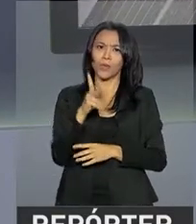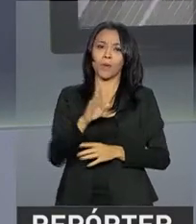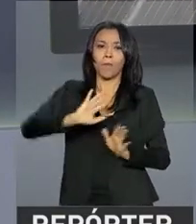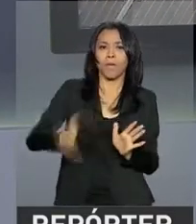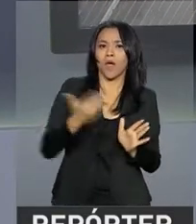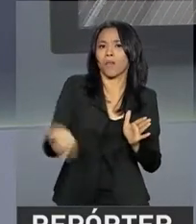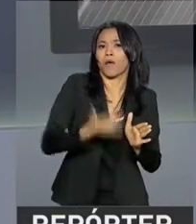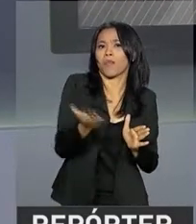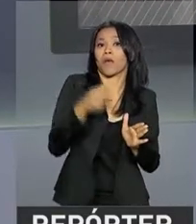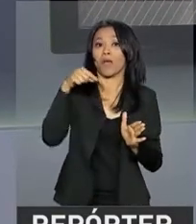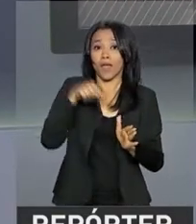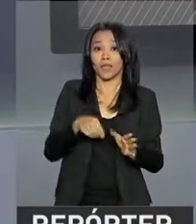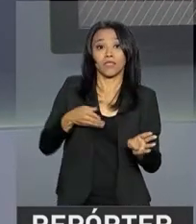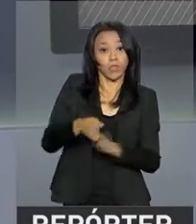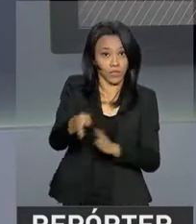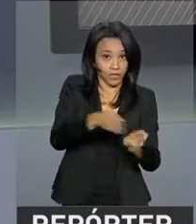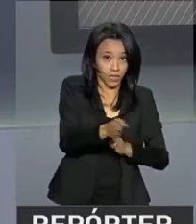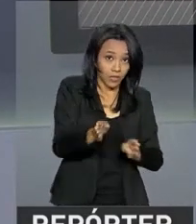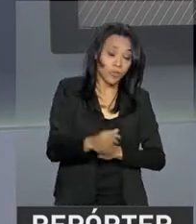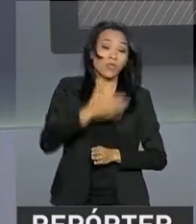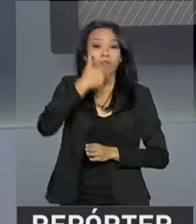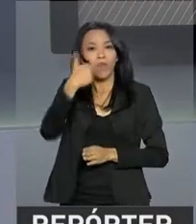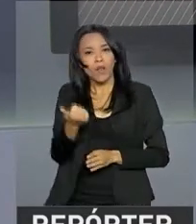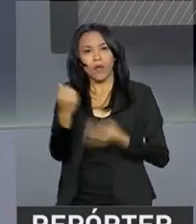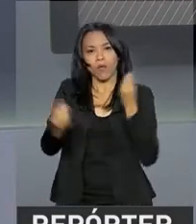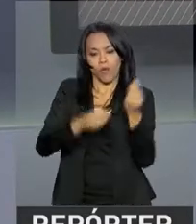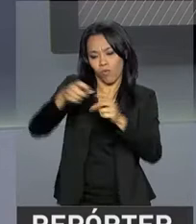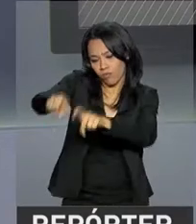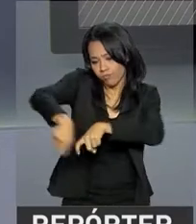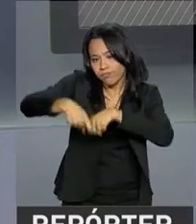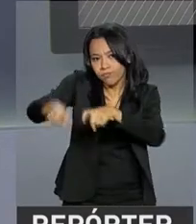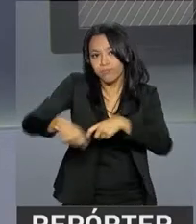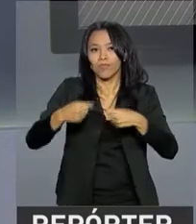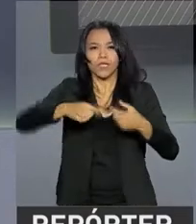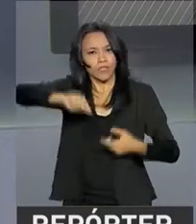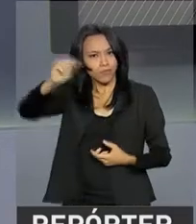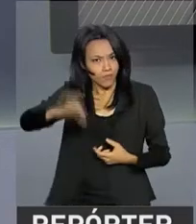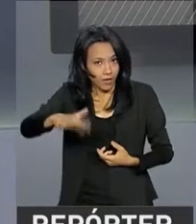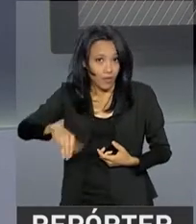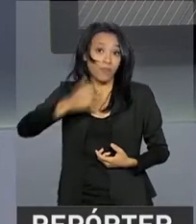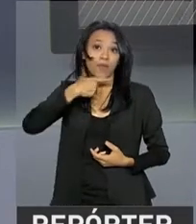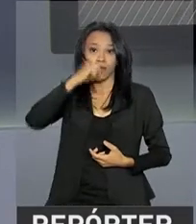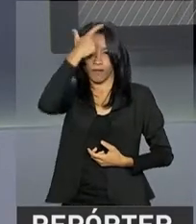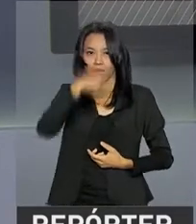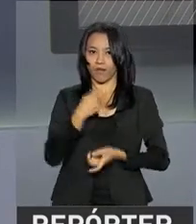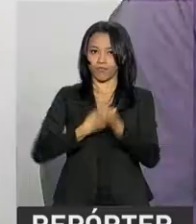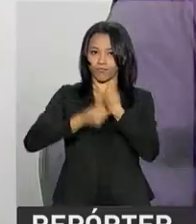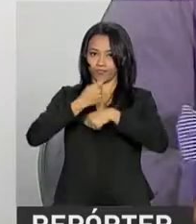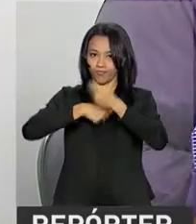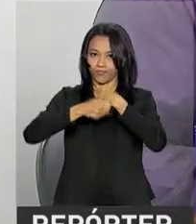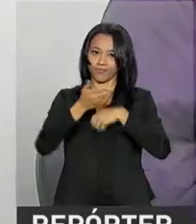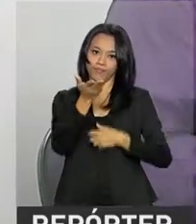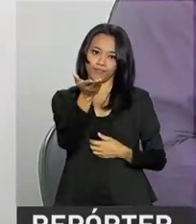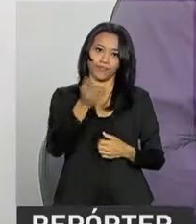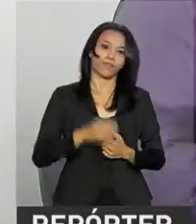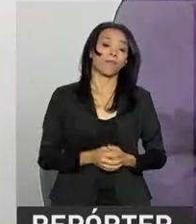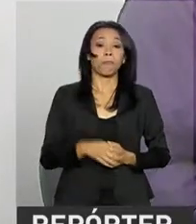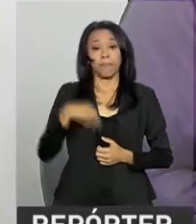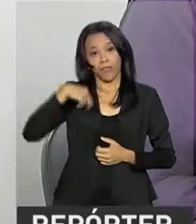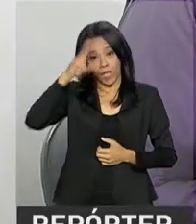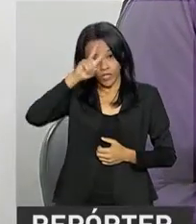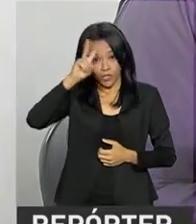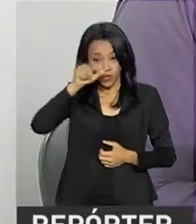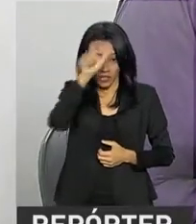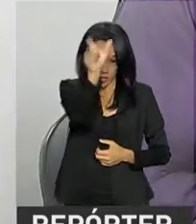melhor os processos produtivos com soluções de baixo custo para os empreendedores a história